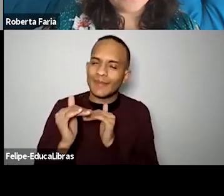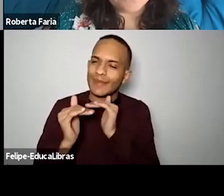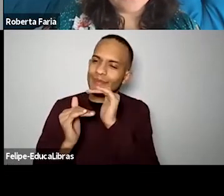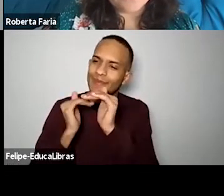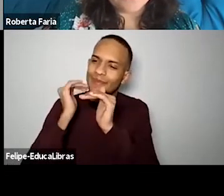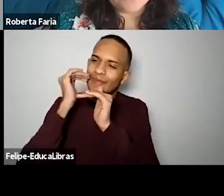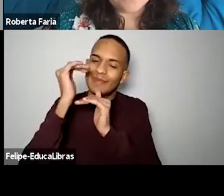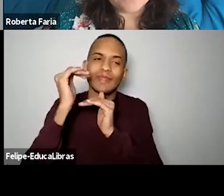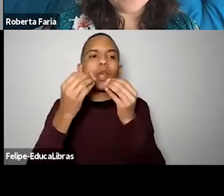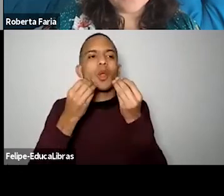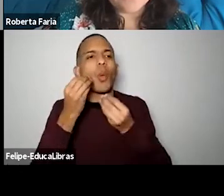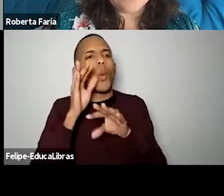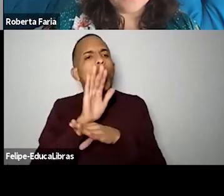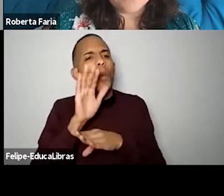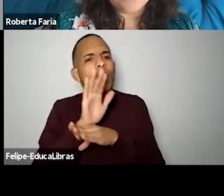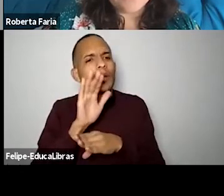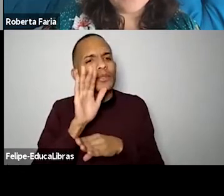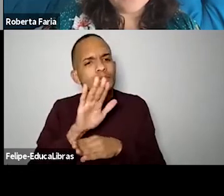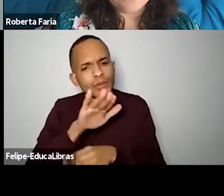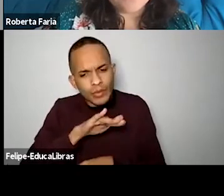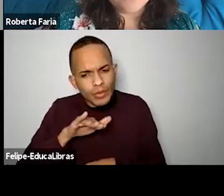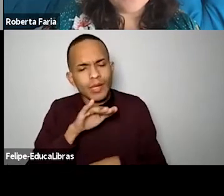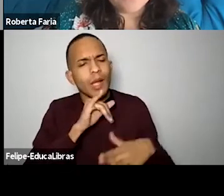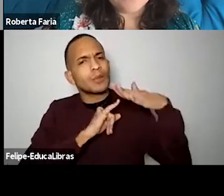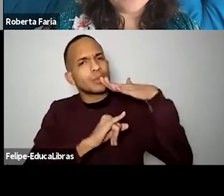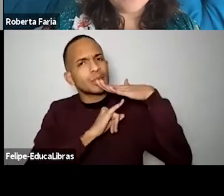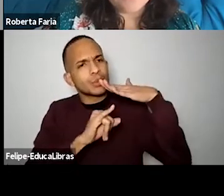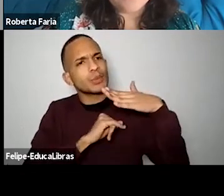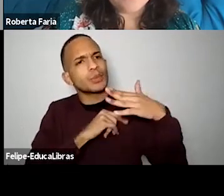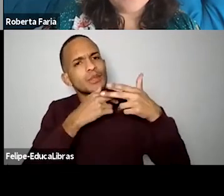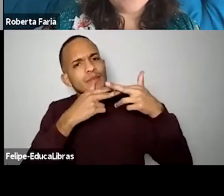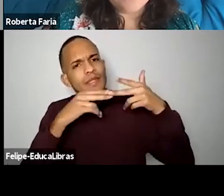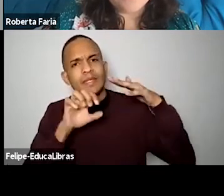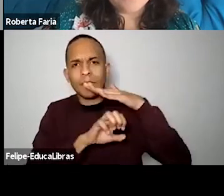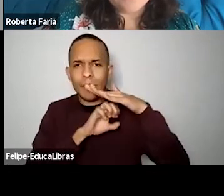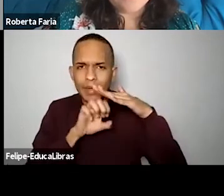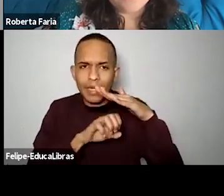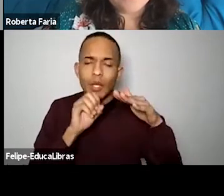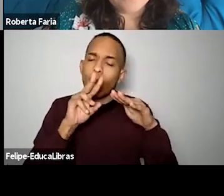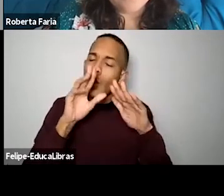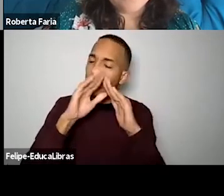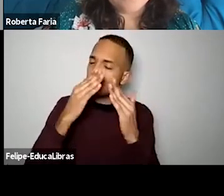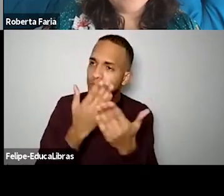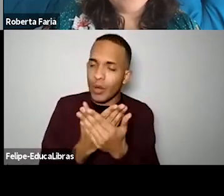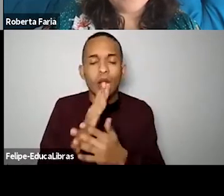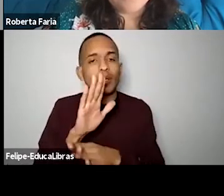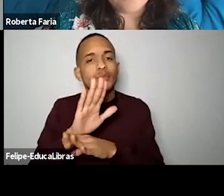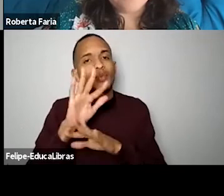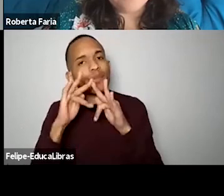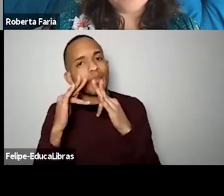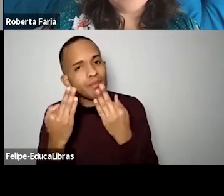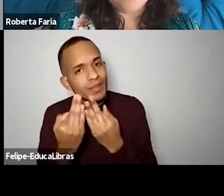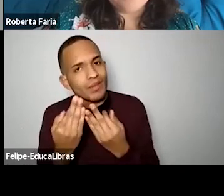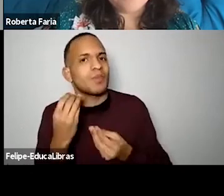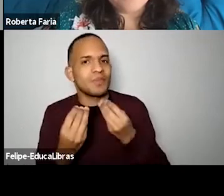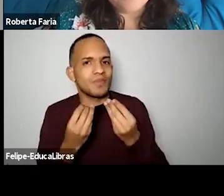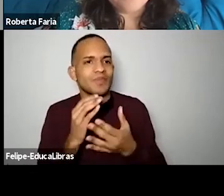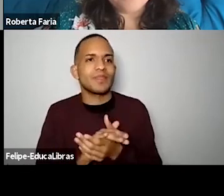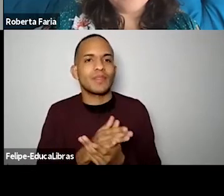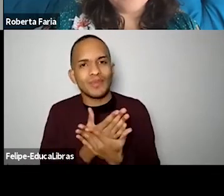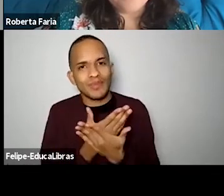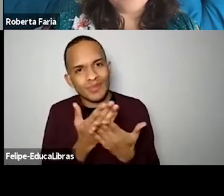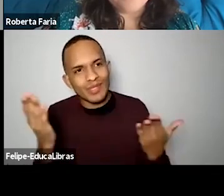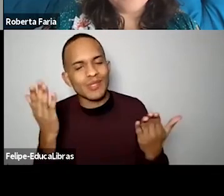ele serviu a sua organização, seu instituto, a sua fundação, sua empresa, sua escola, sua família, enfim, para que vocês se